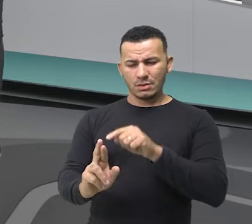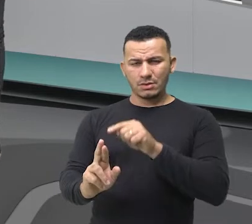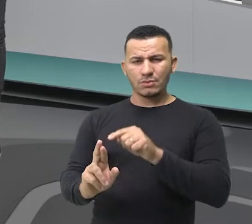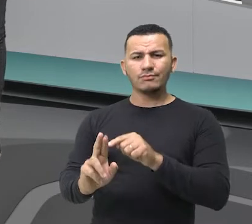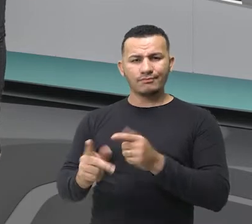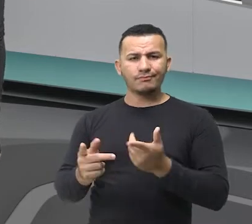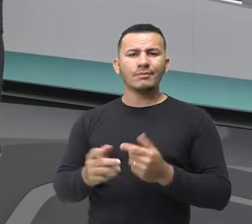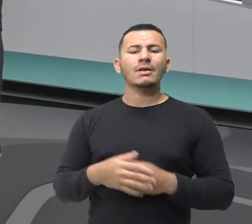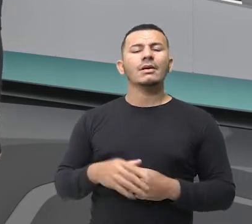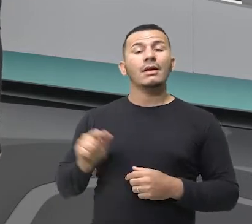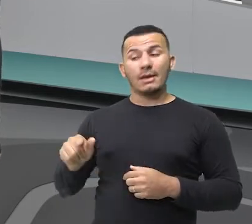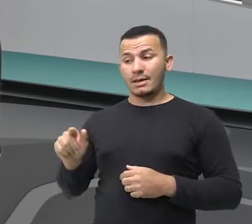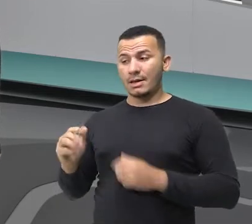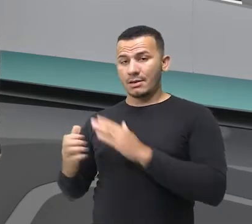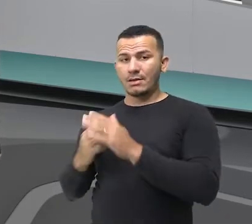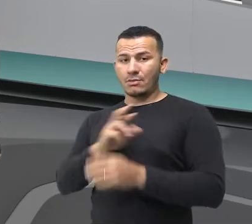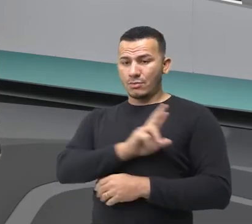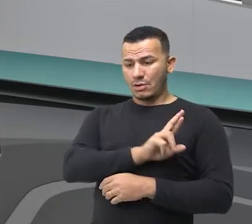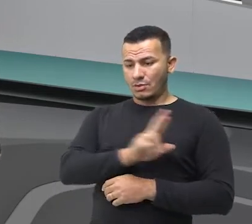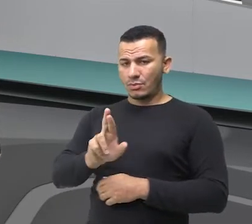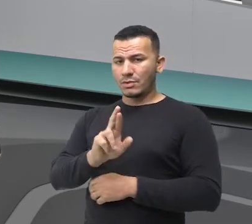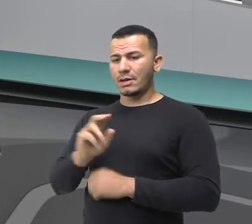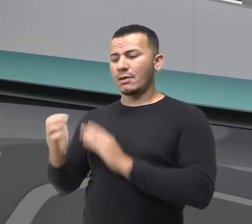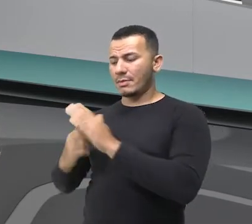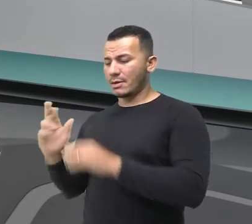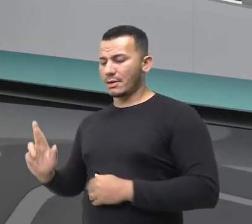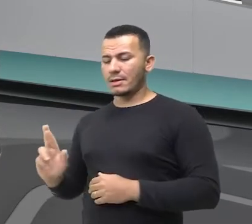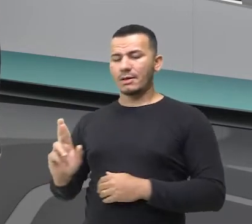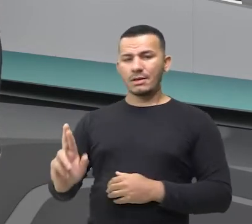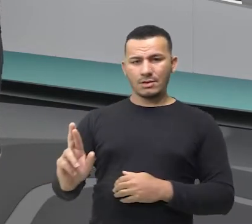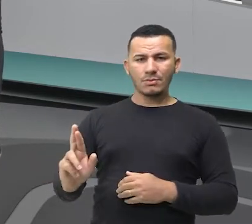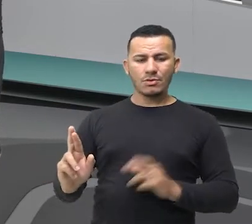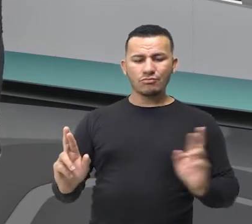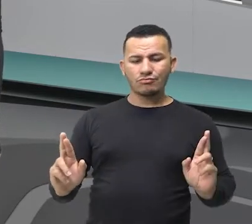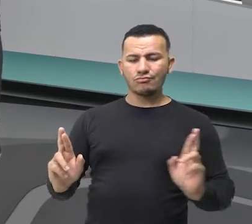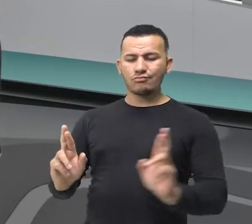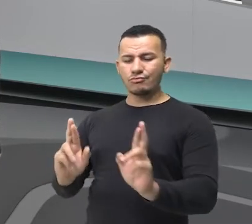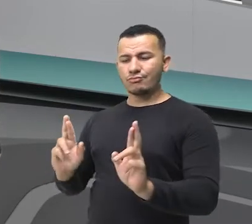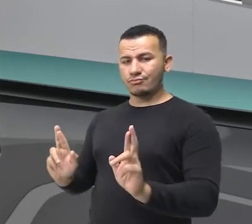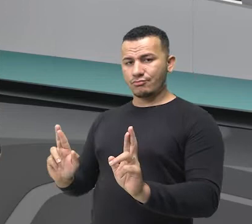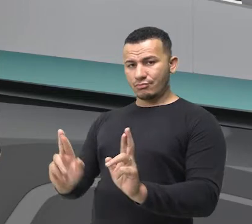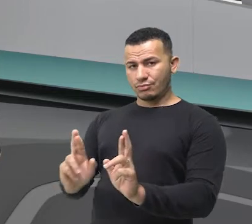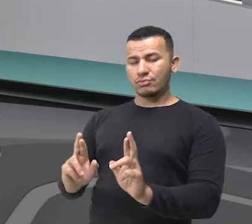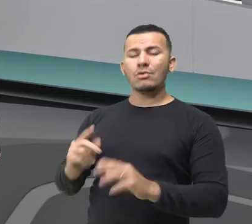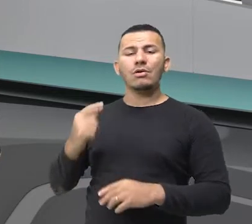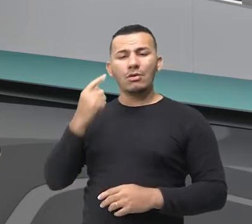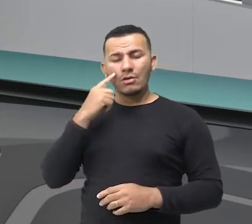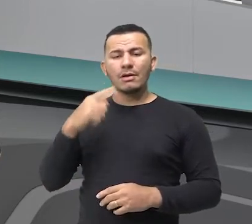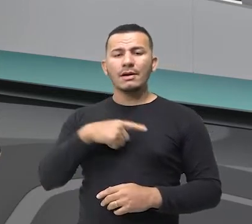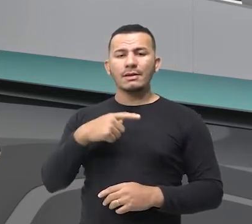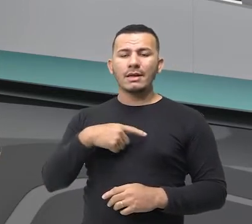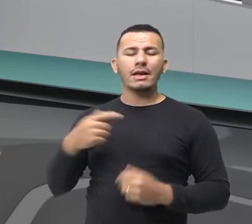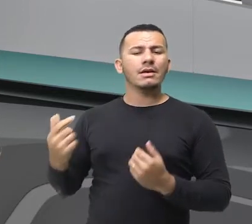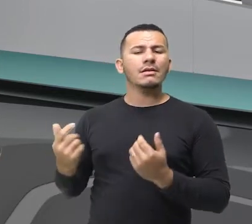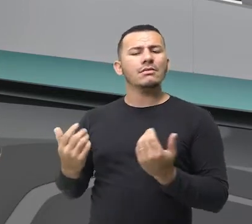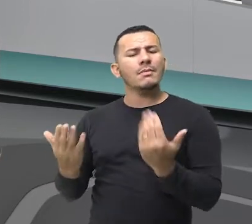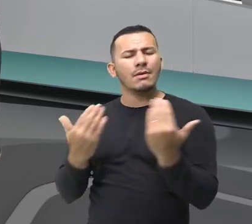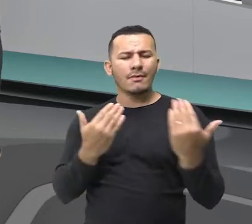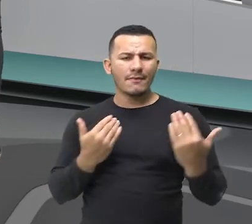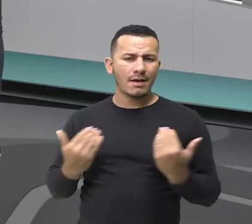do Consumidor ou seja o consumidor respondeu novamente réplica da empresa e observe que se estabeleceu um